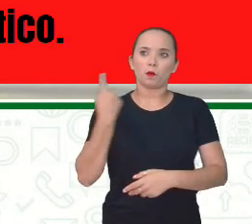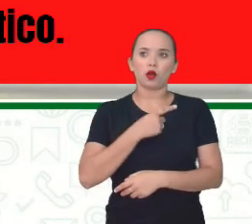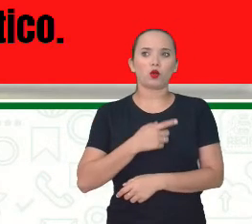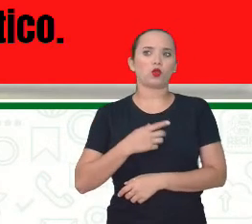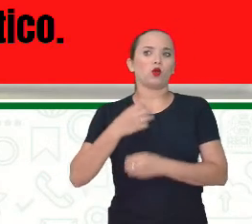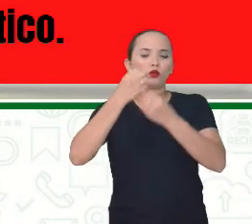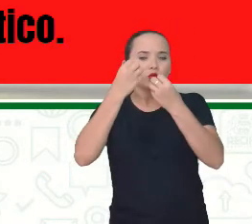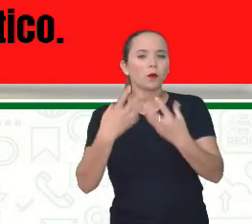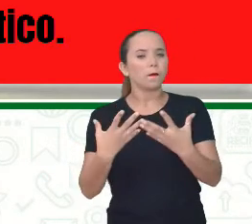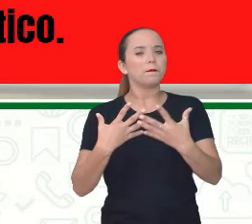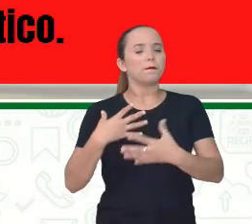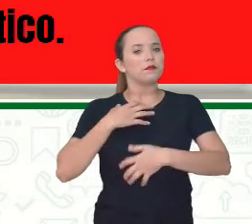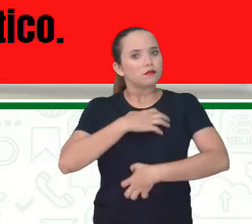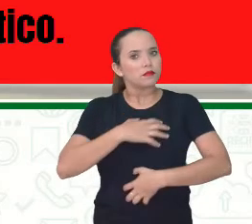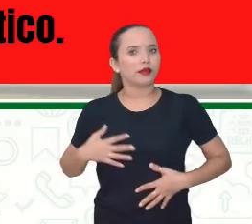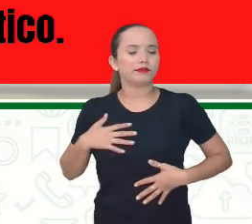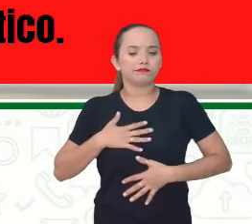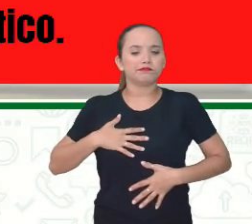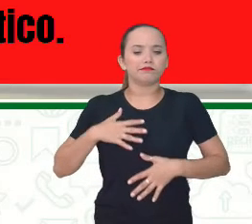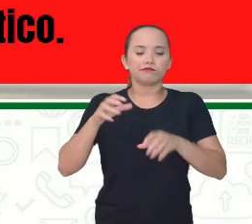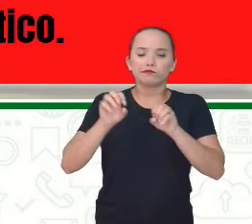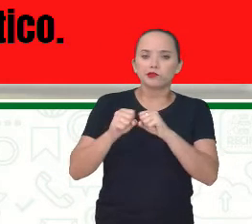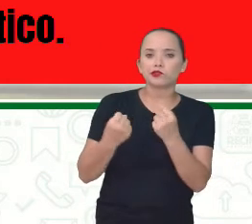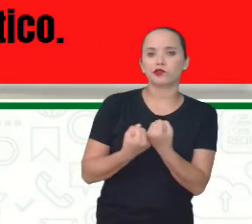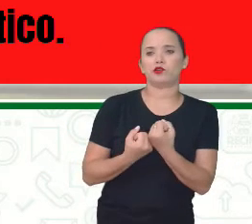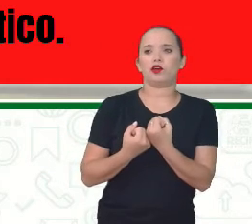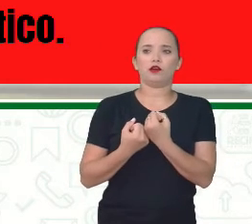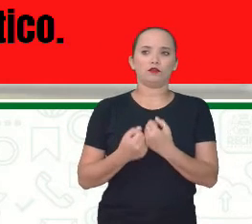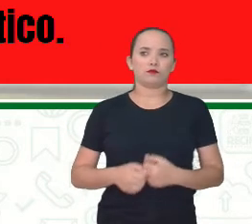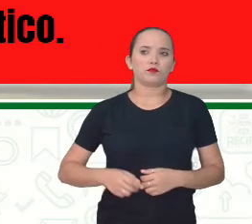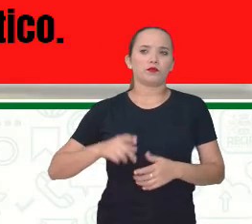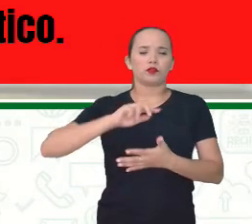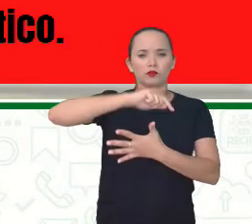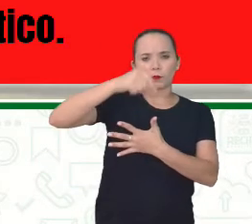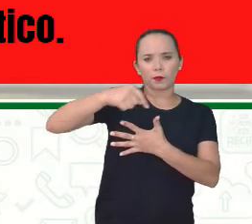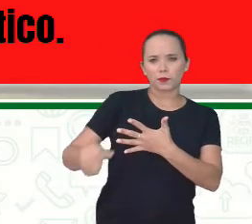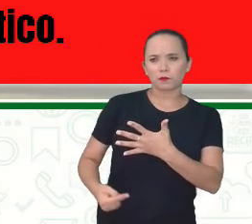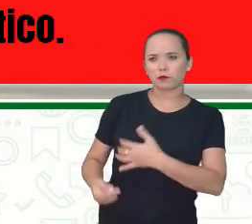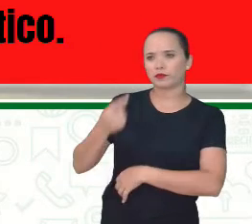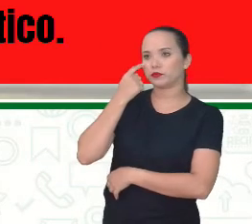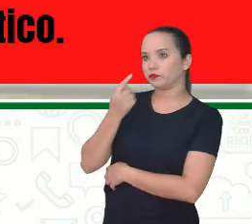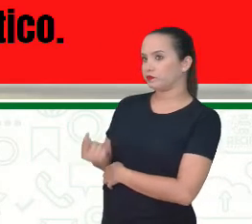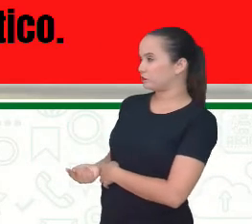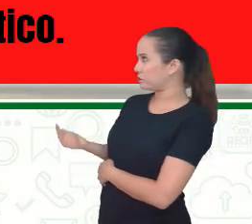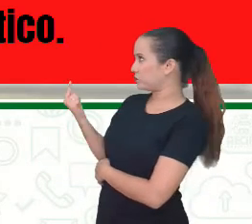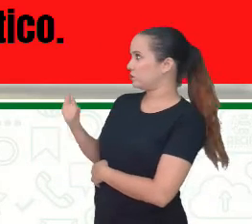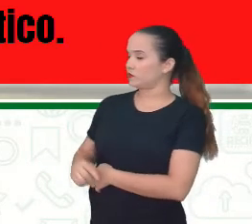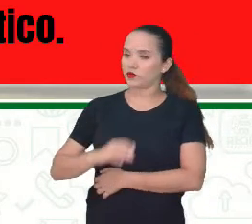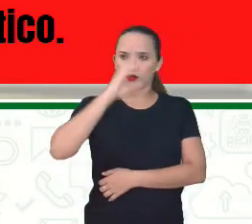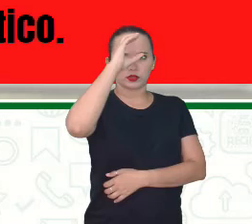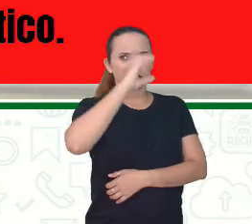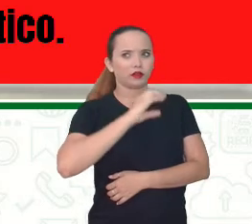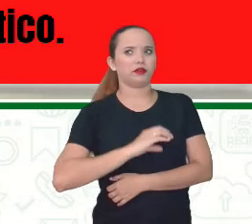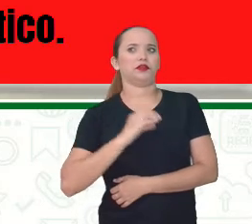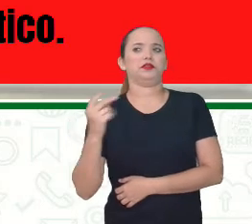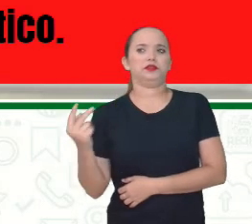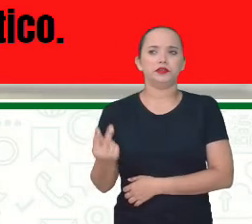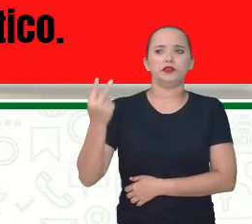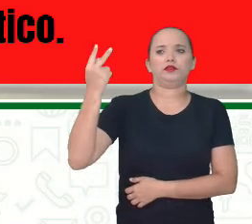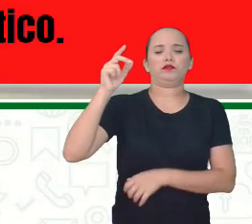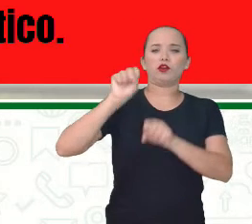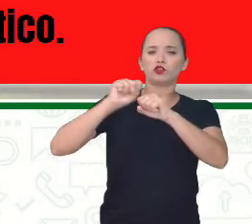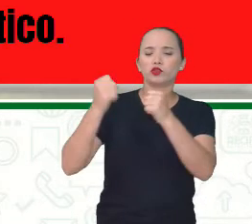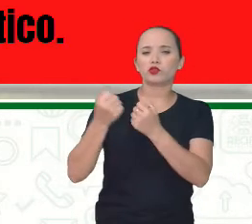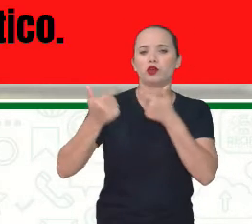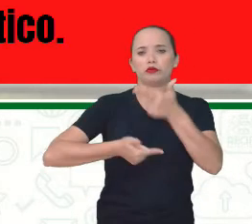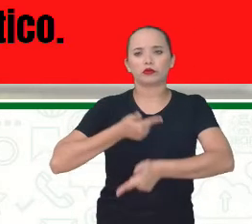estado de bem-estar social. Soberania, cidadania, dignidade da pessoa humana, valores sociais do trabalho, da livre